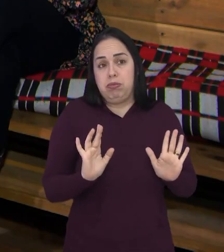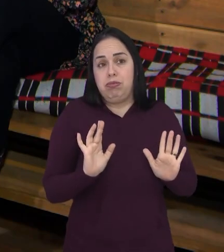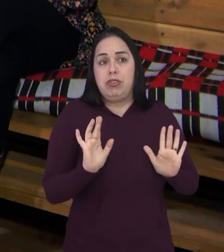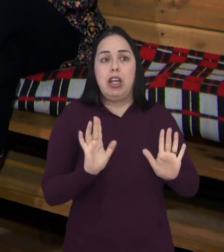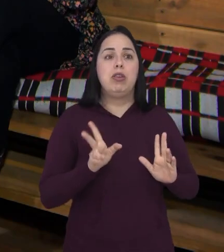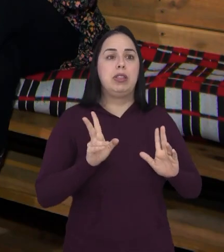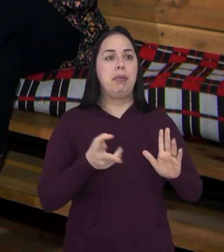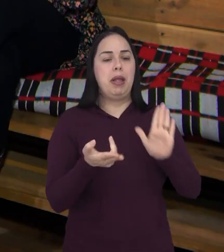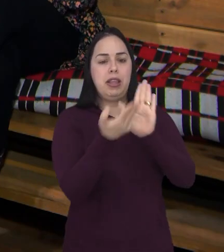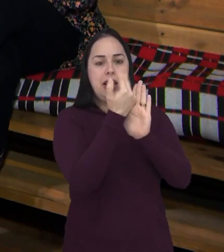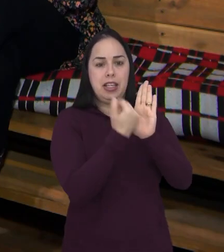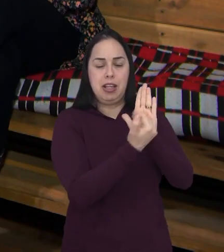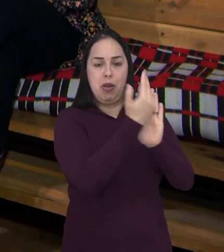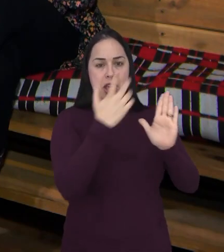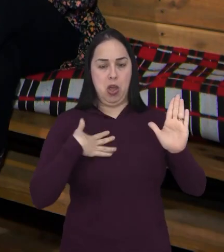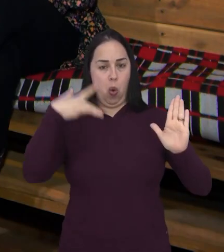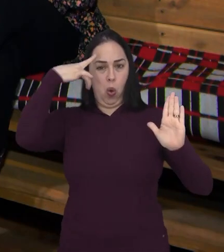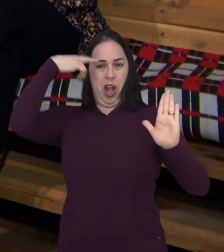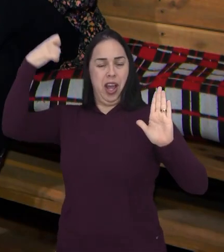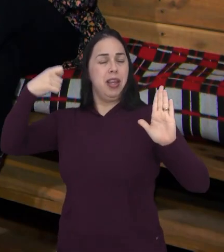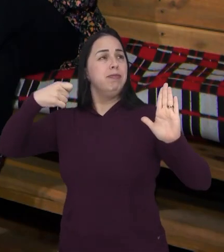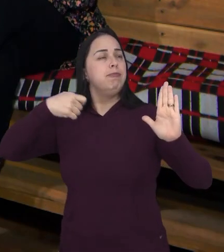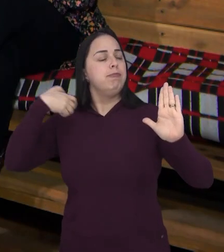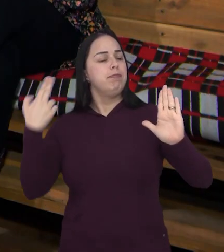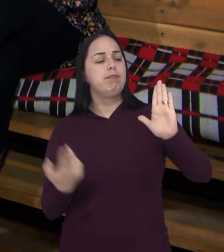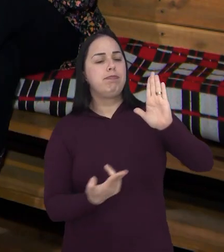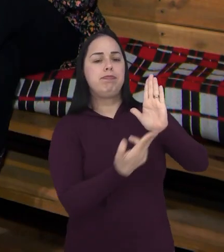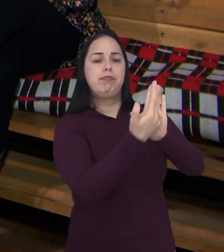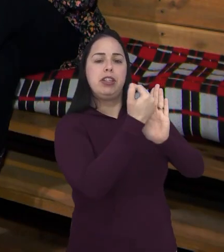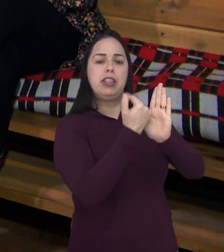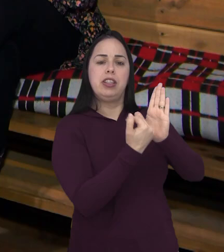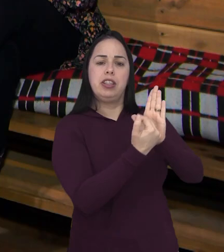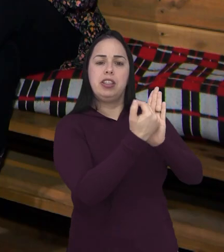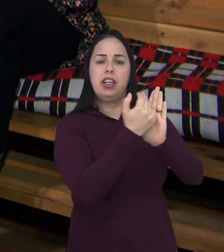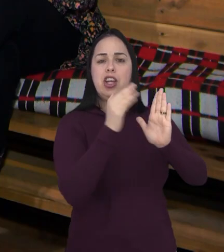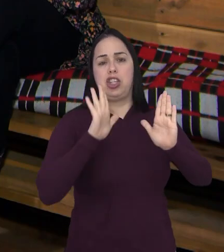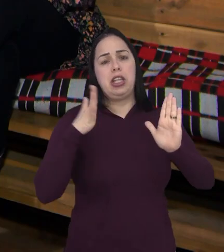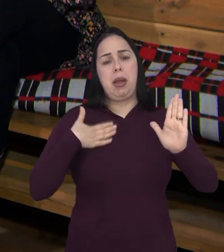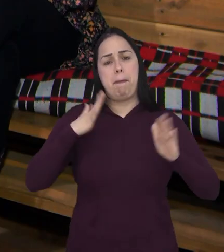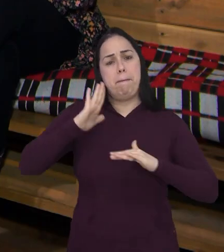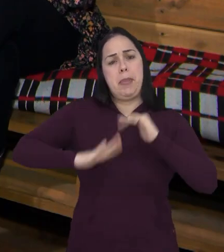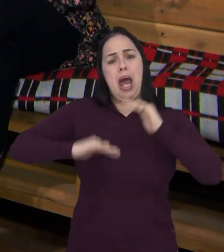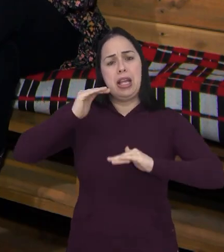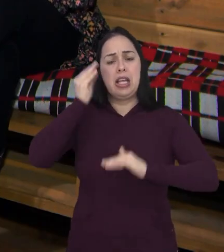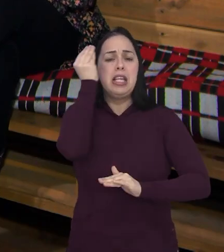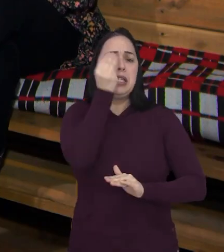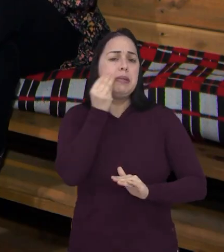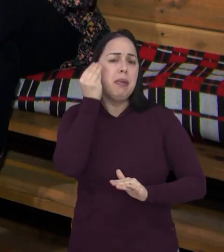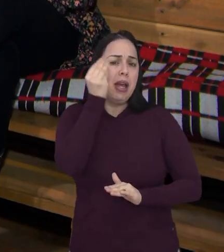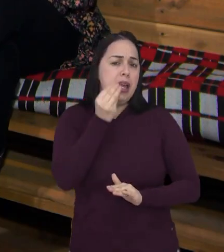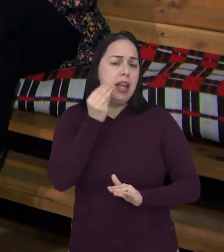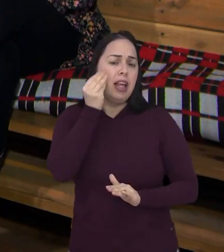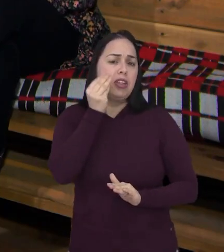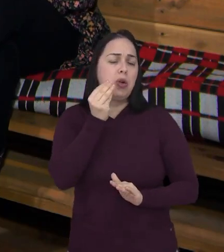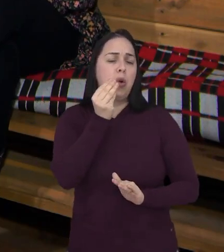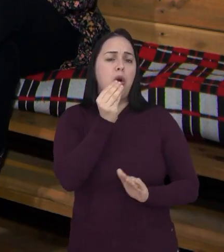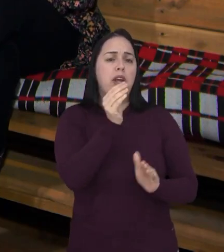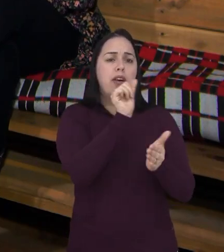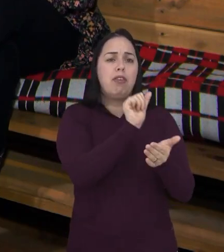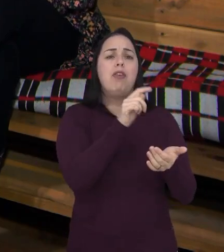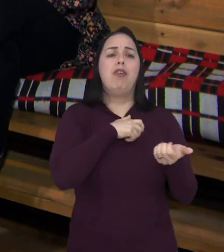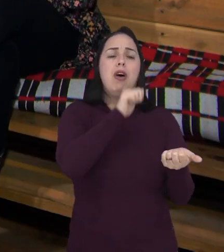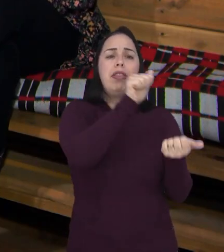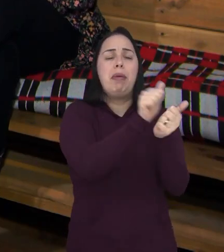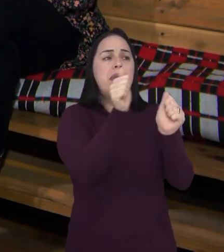os desenhos de minha criação, eu já tenho uma prática, né, de como eu vou fazer toda a